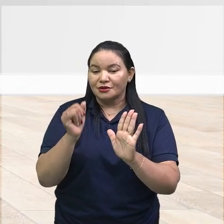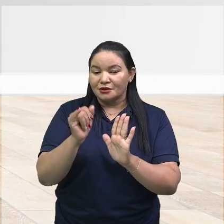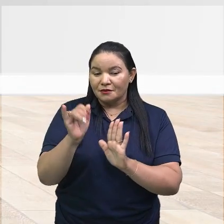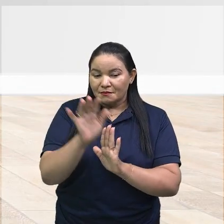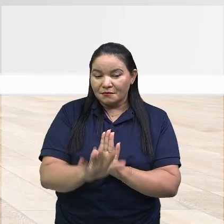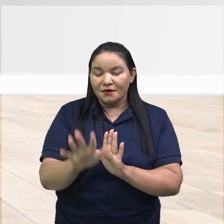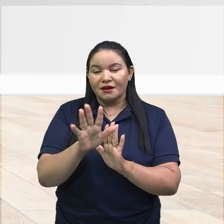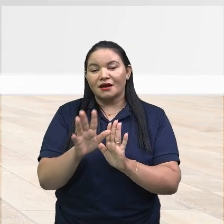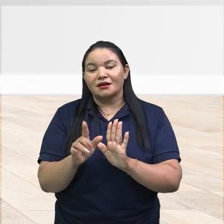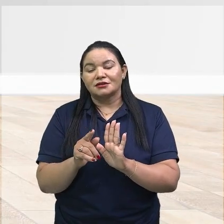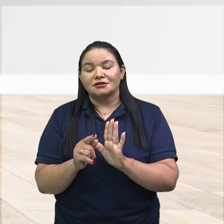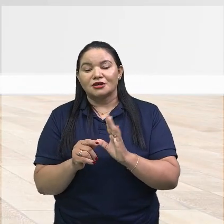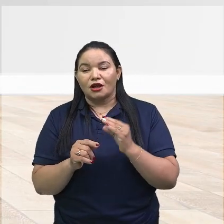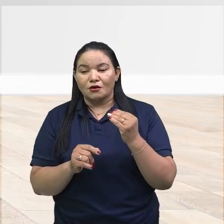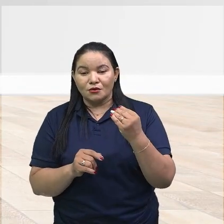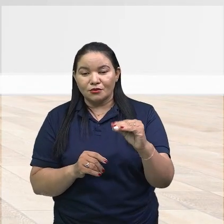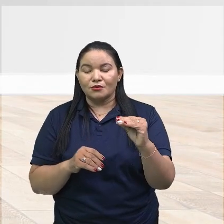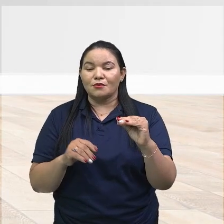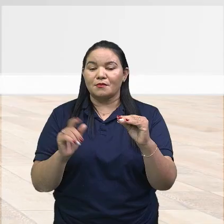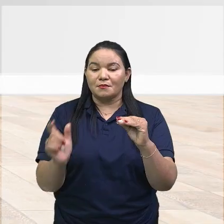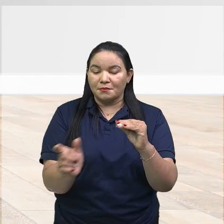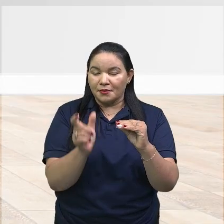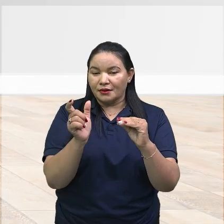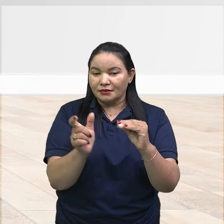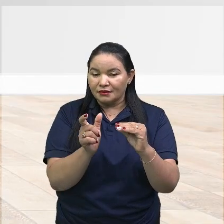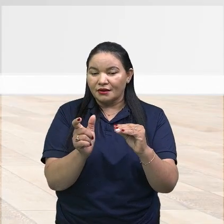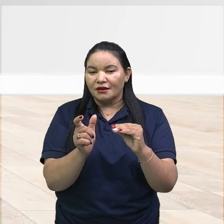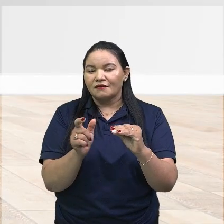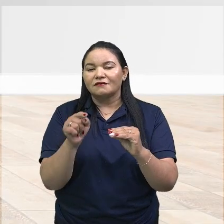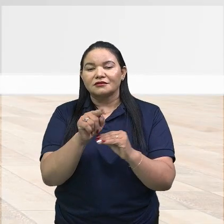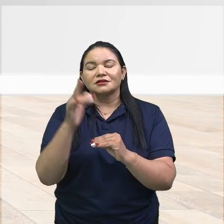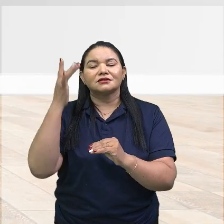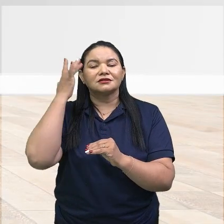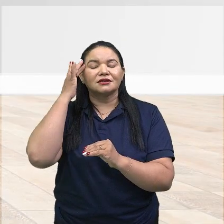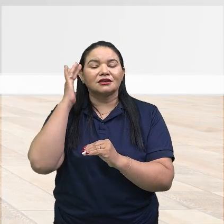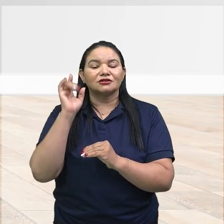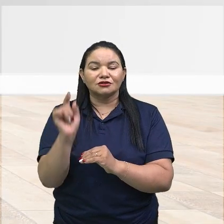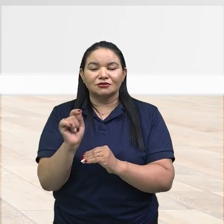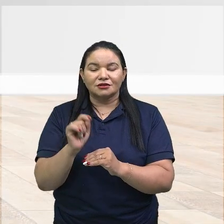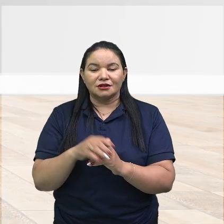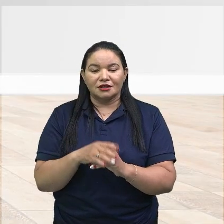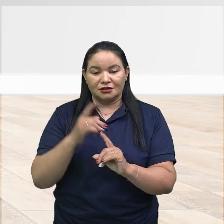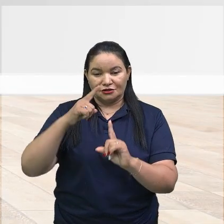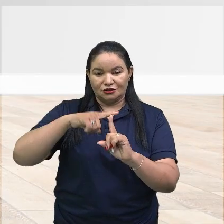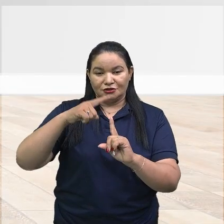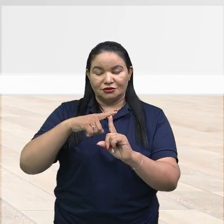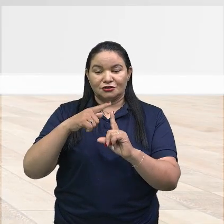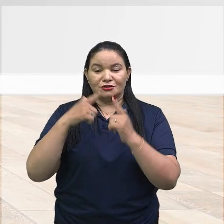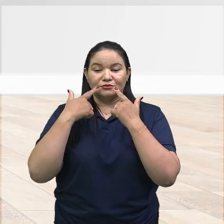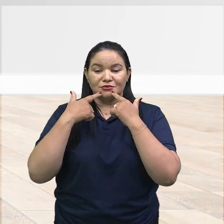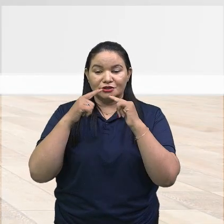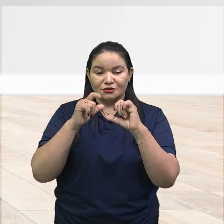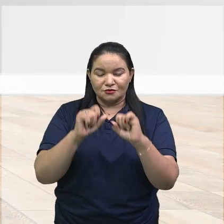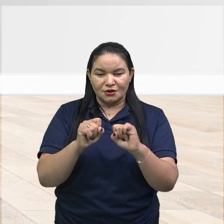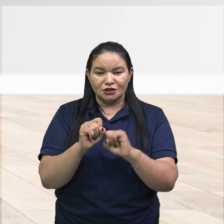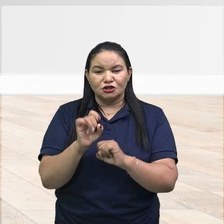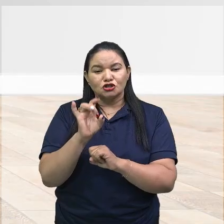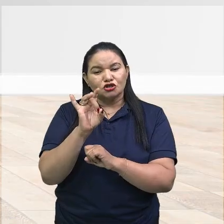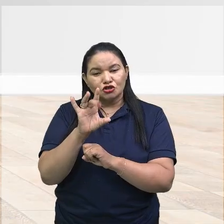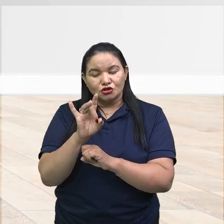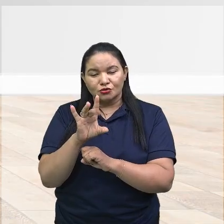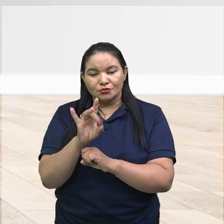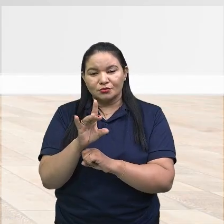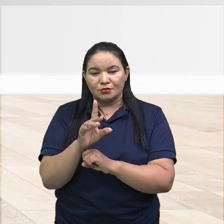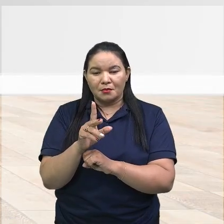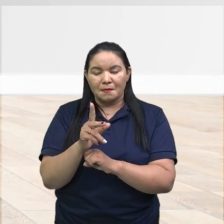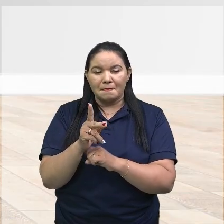colocou palavras. Então, vocês acham que a gente pode considerar como forma de linguagem somente a